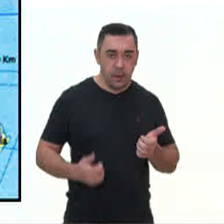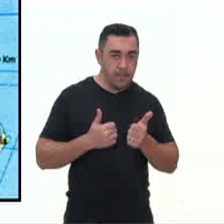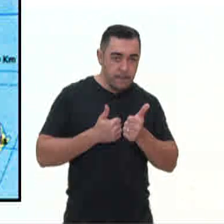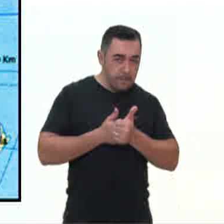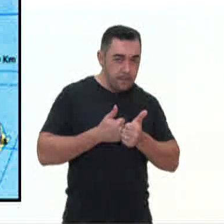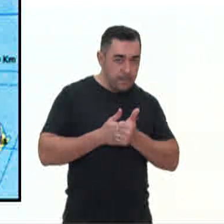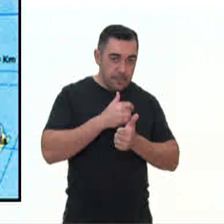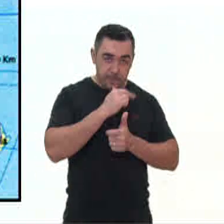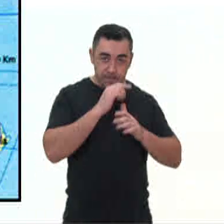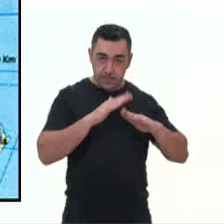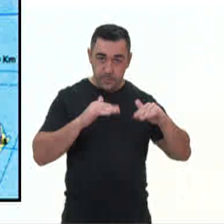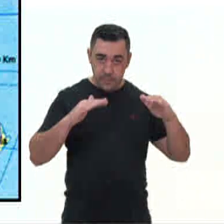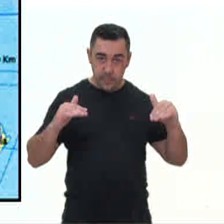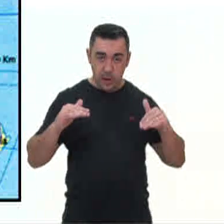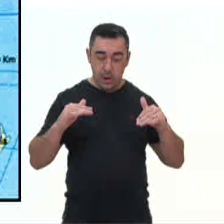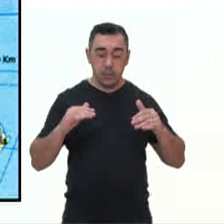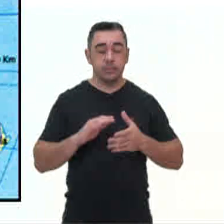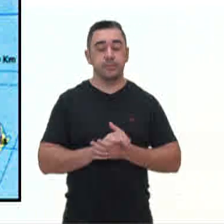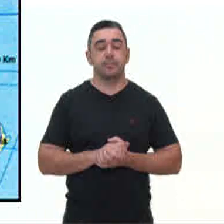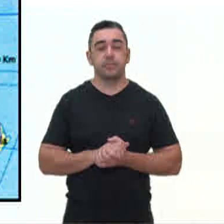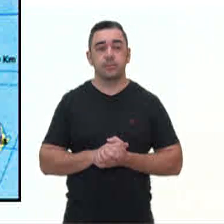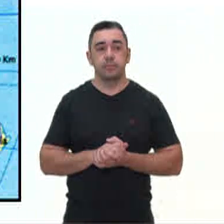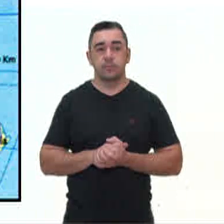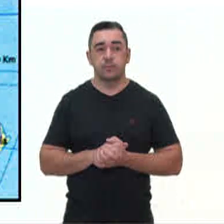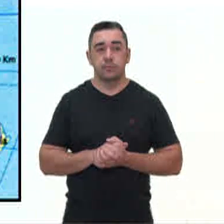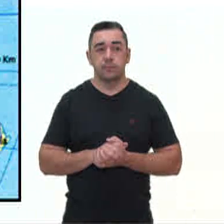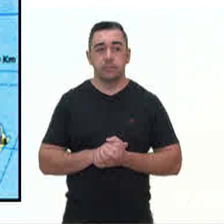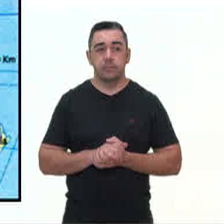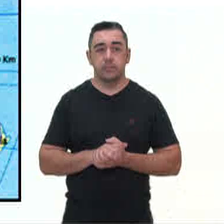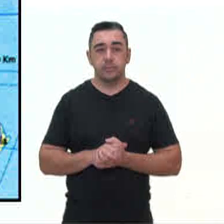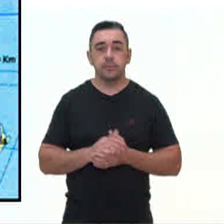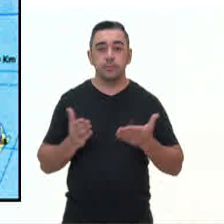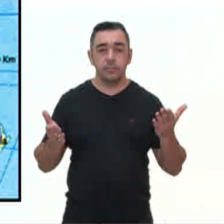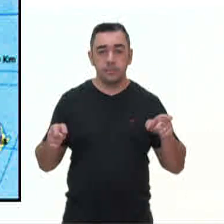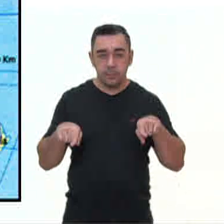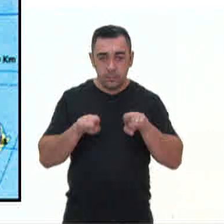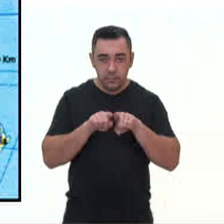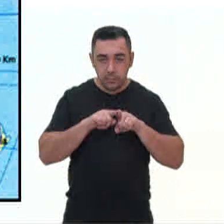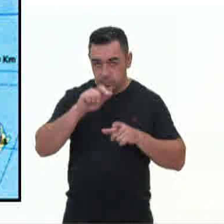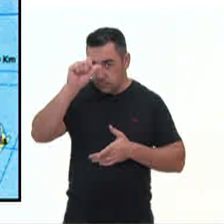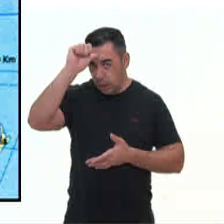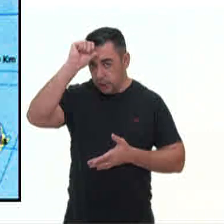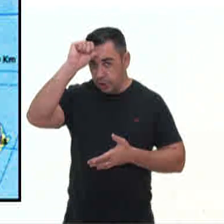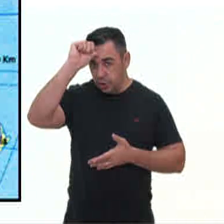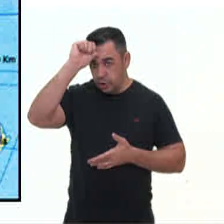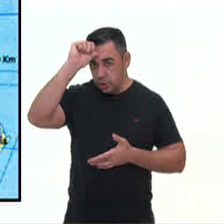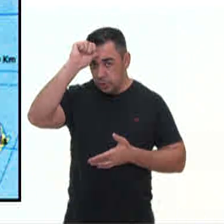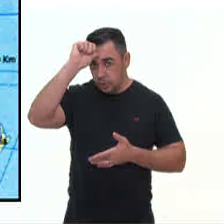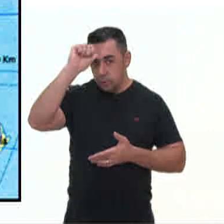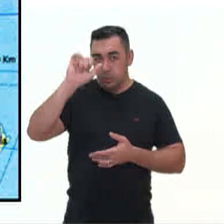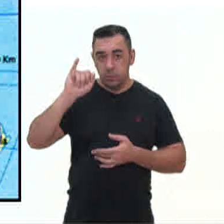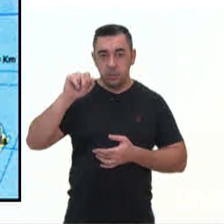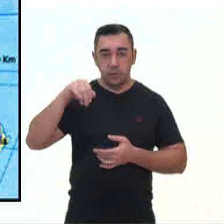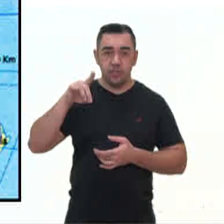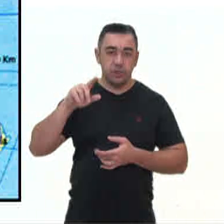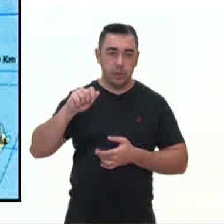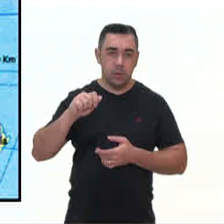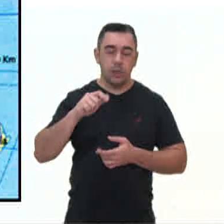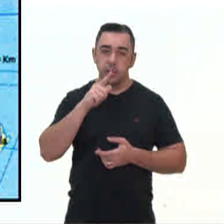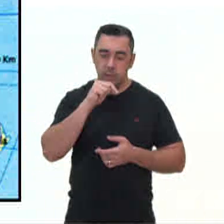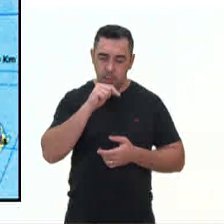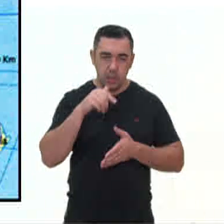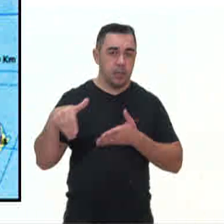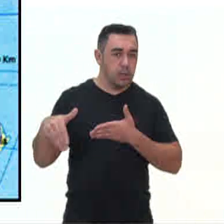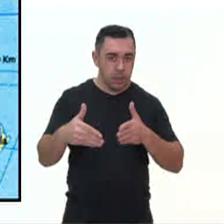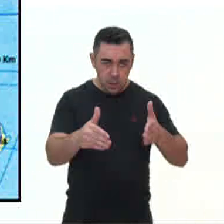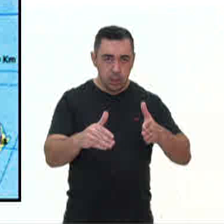que o interior da China tem pouca gente. Vamos para a Índia, você vai ver que a Índia tem concentração nas margens dos